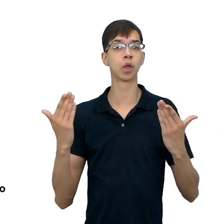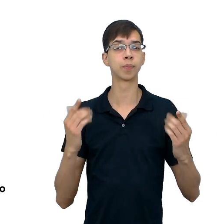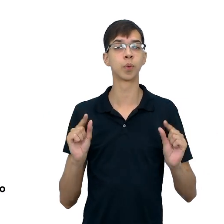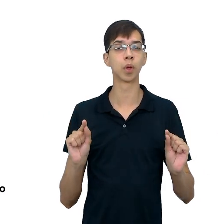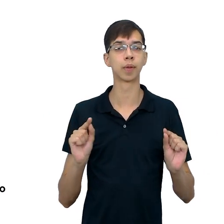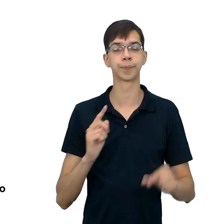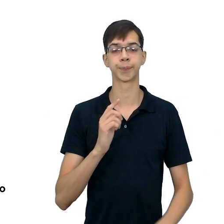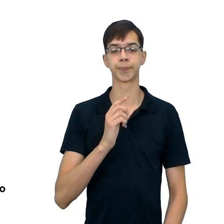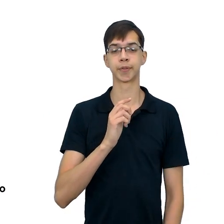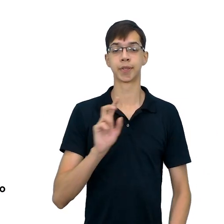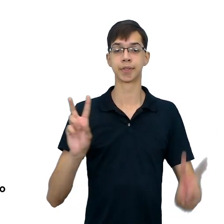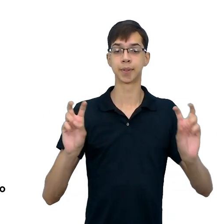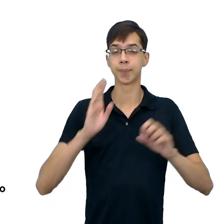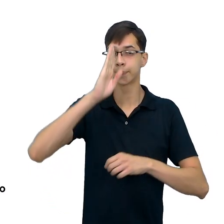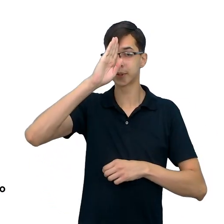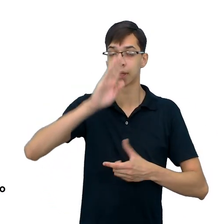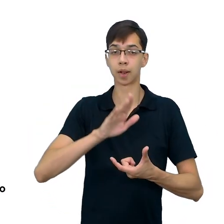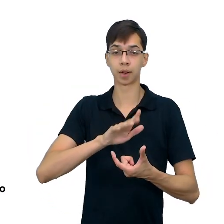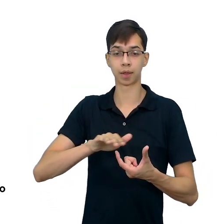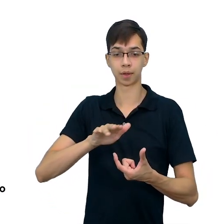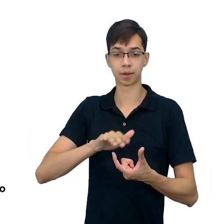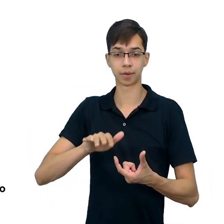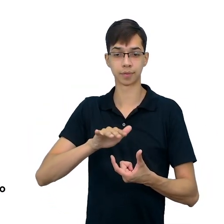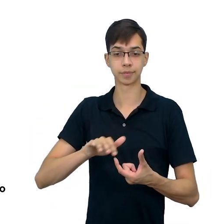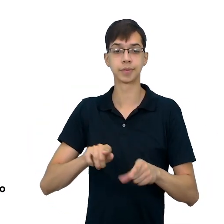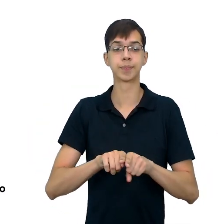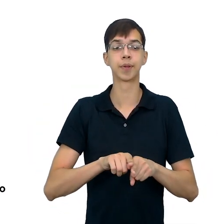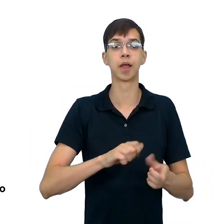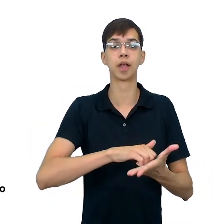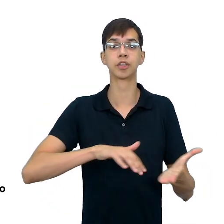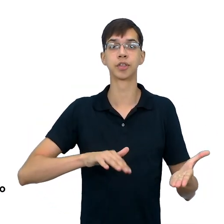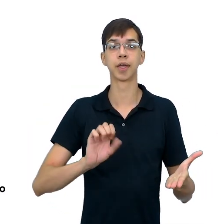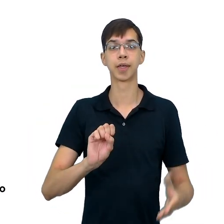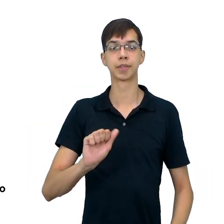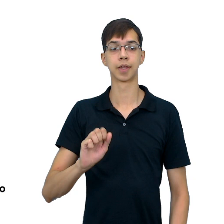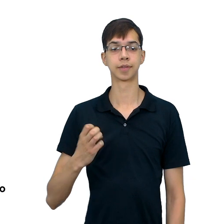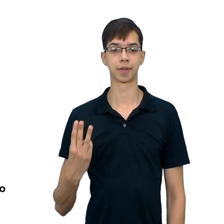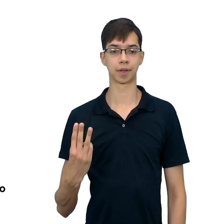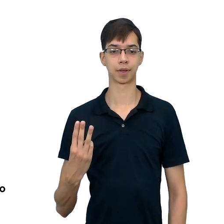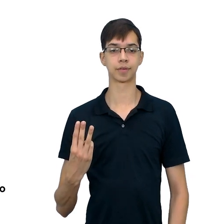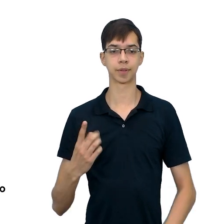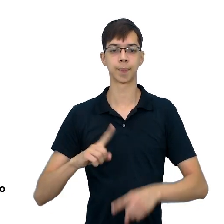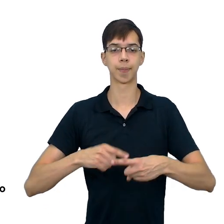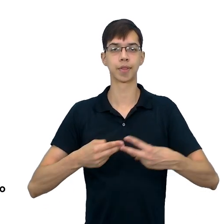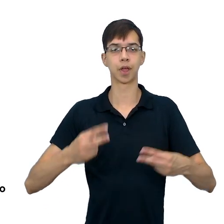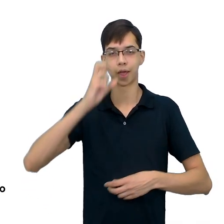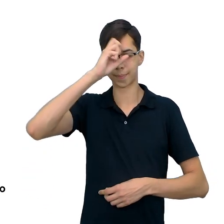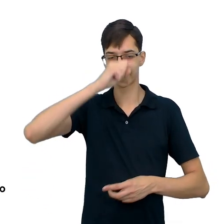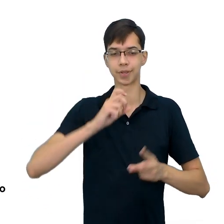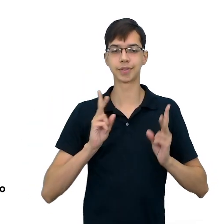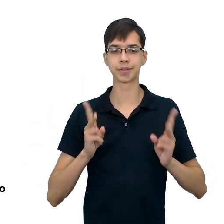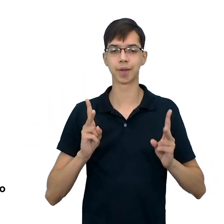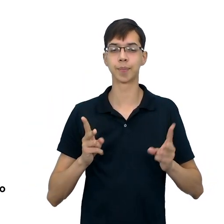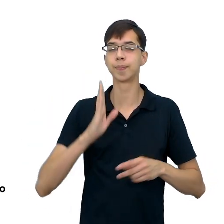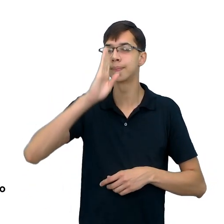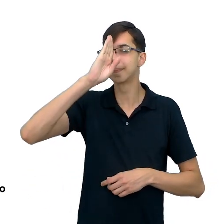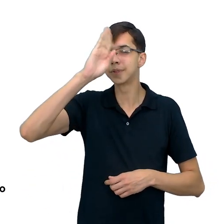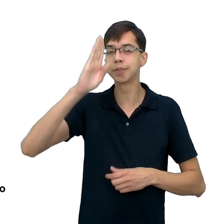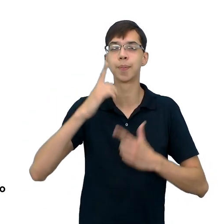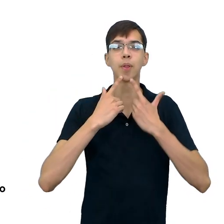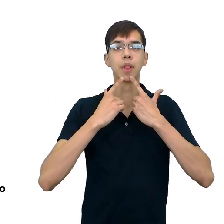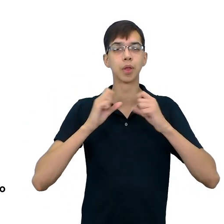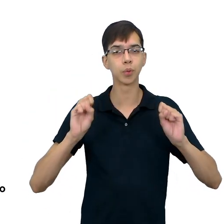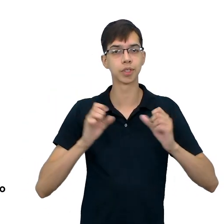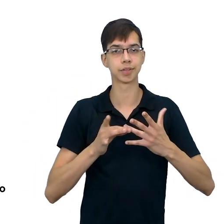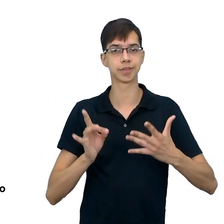central letramento com as atividades, a sequência de atividade 3 do material Aprender Sempre, tendo como base a análise linguística e semiótica,